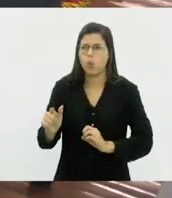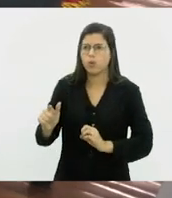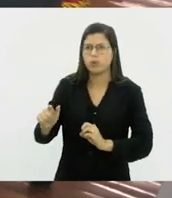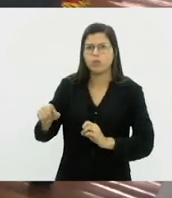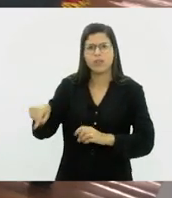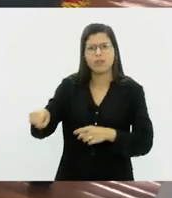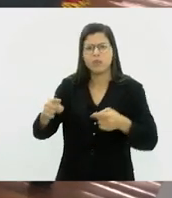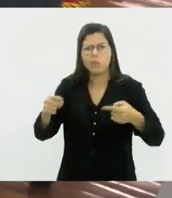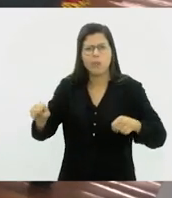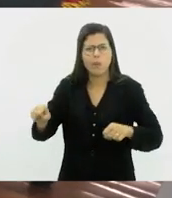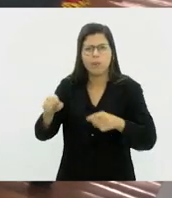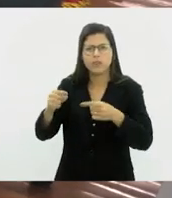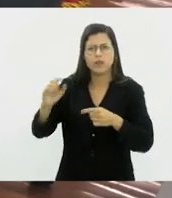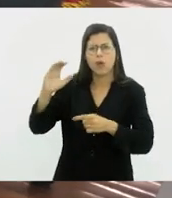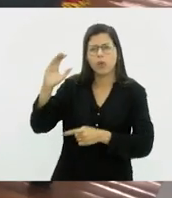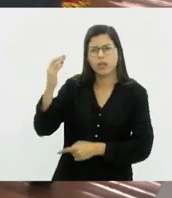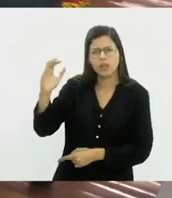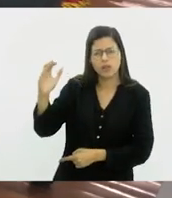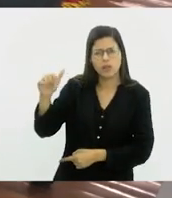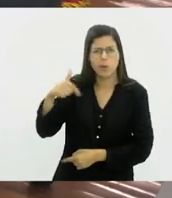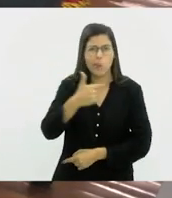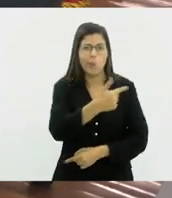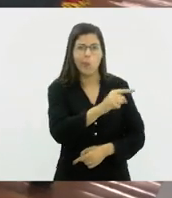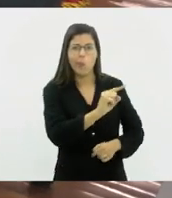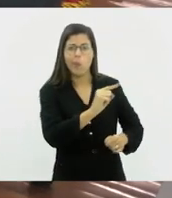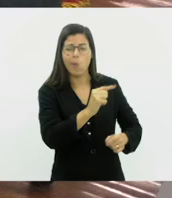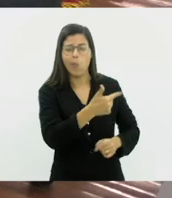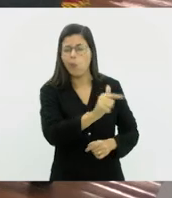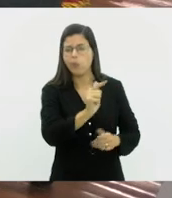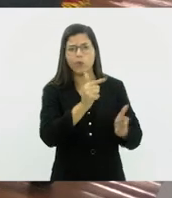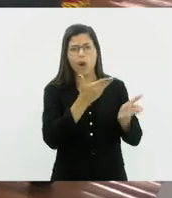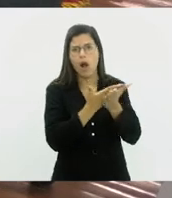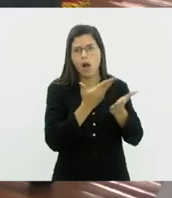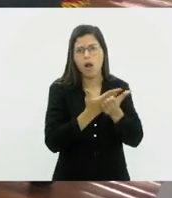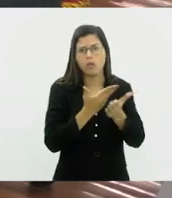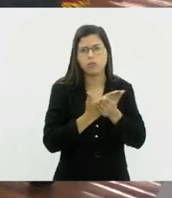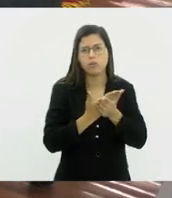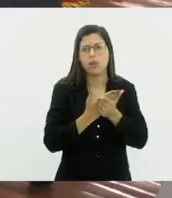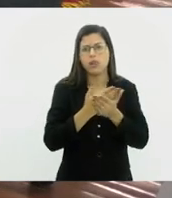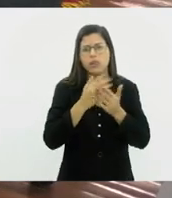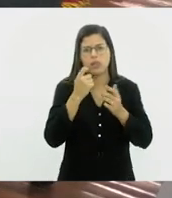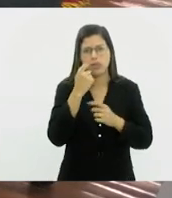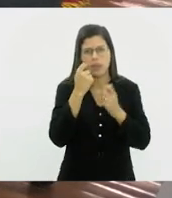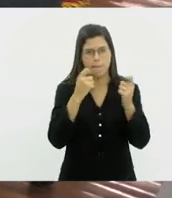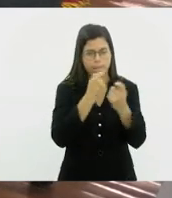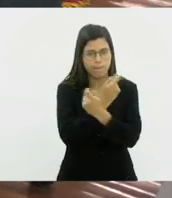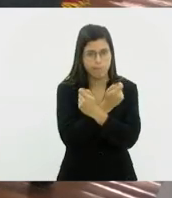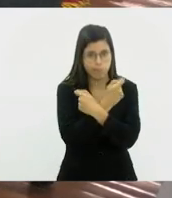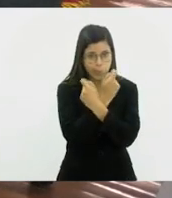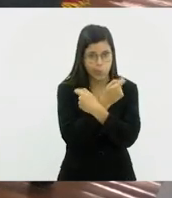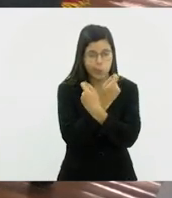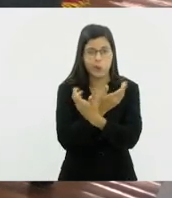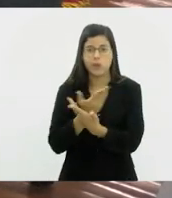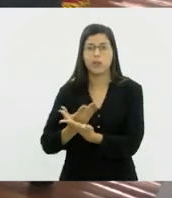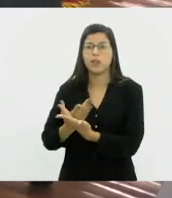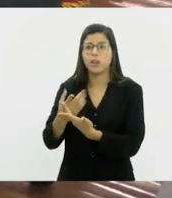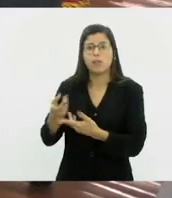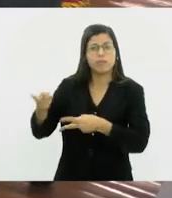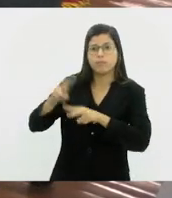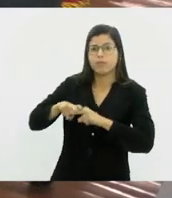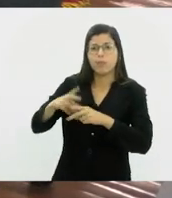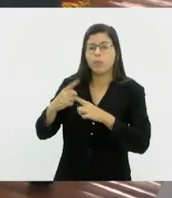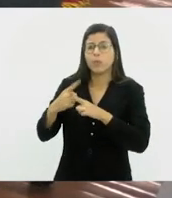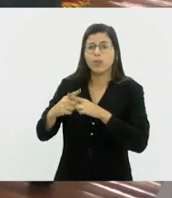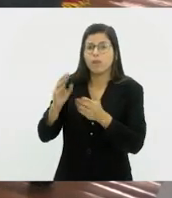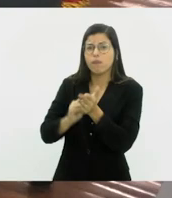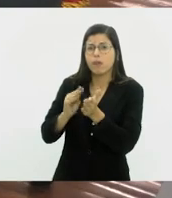Niterói o outro tava dando uma aula na PUC e foram soltos porque houve uma preguiça investigativa e não sei por onde é que a